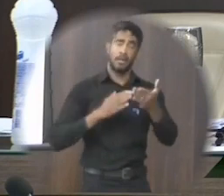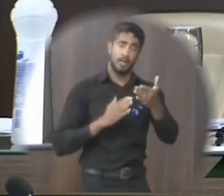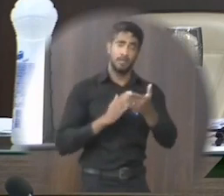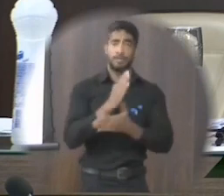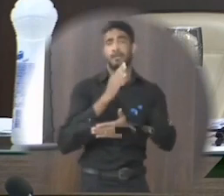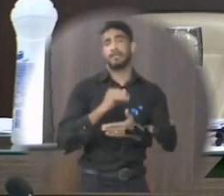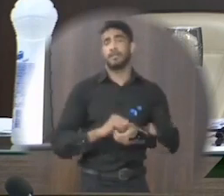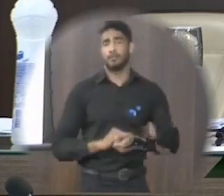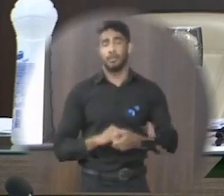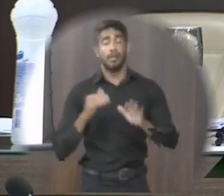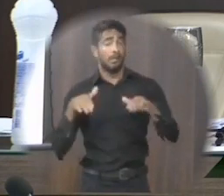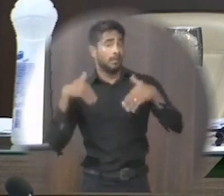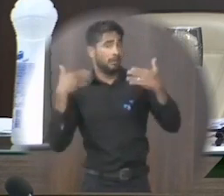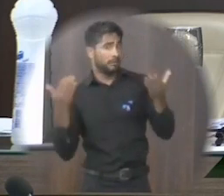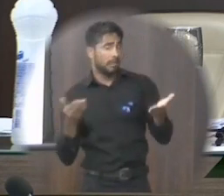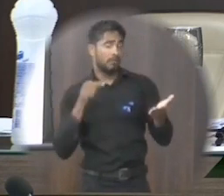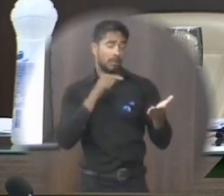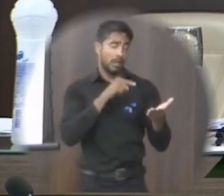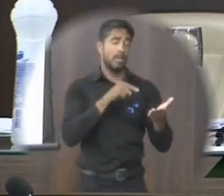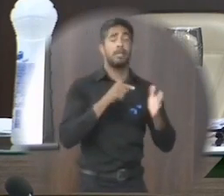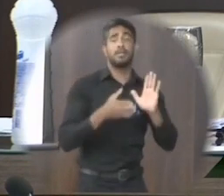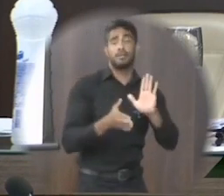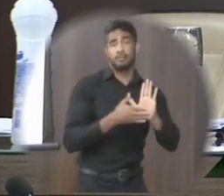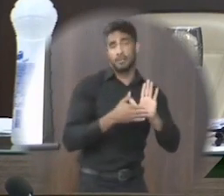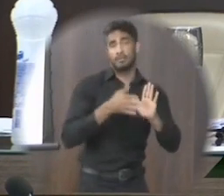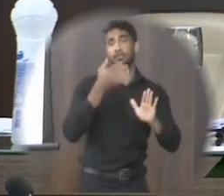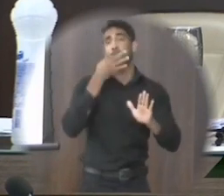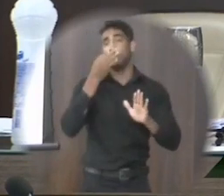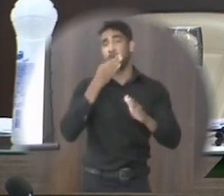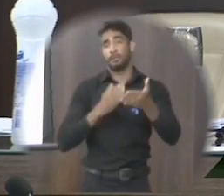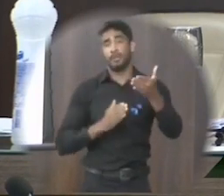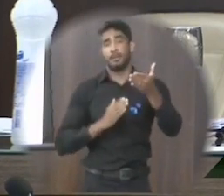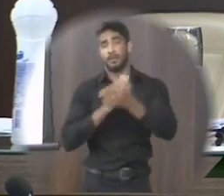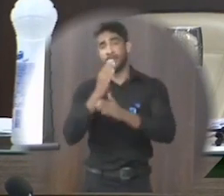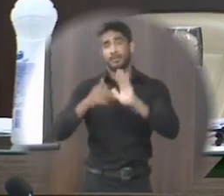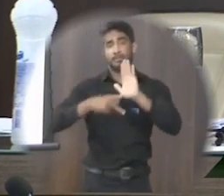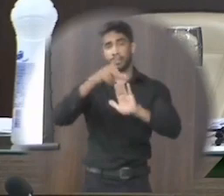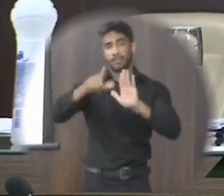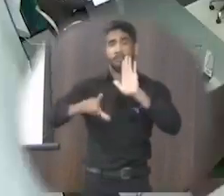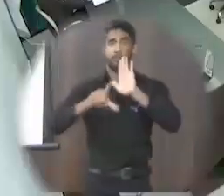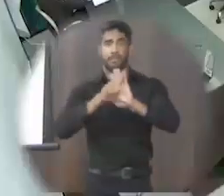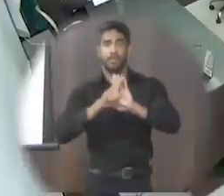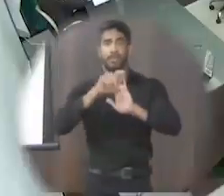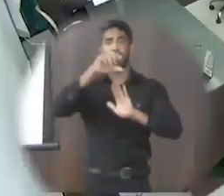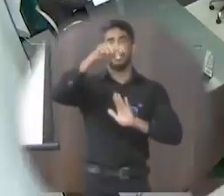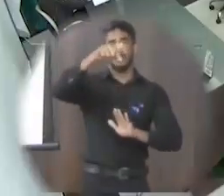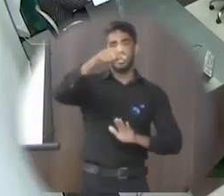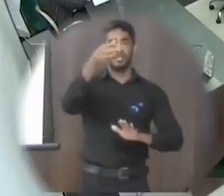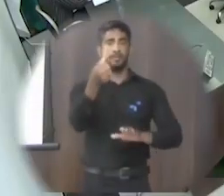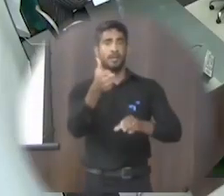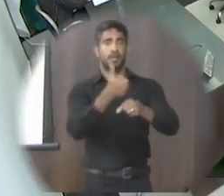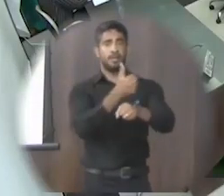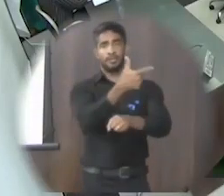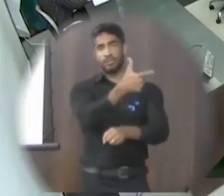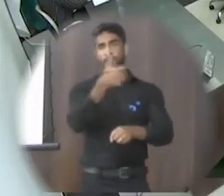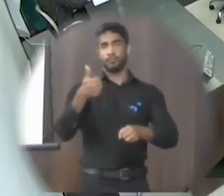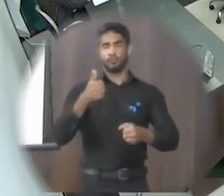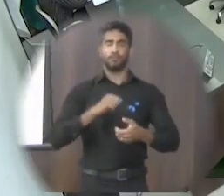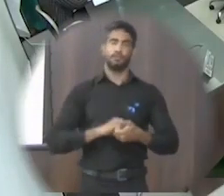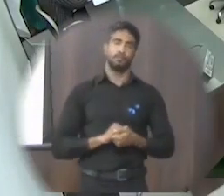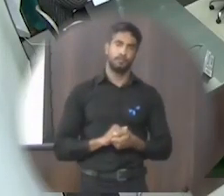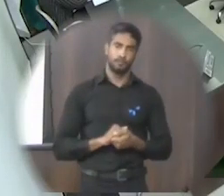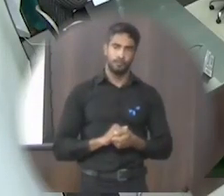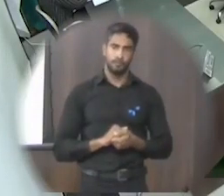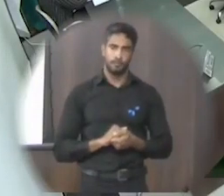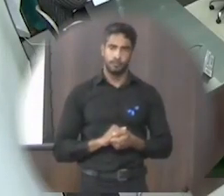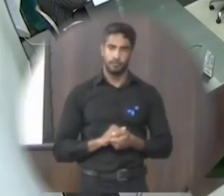aprovação. Conclusão. Em face do exposto, opinamos pela aprovação do projeto de lei 076 de 2021.